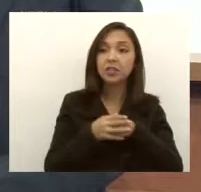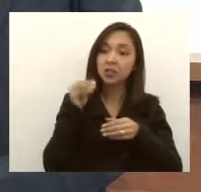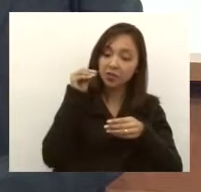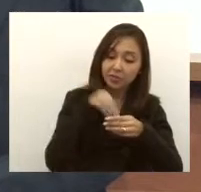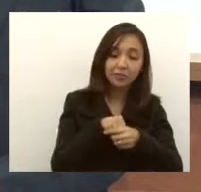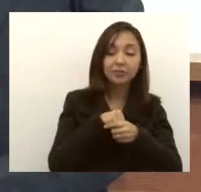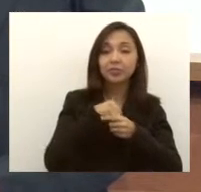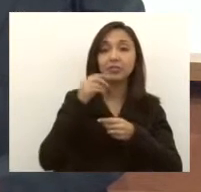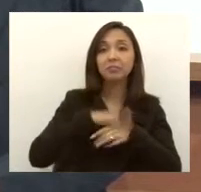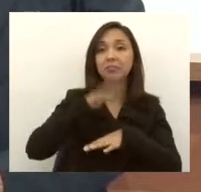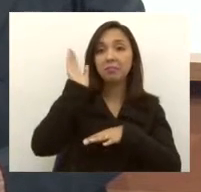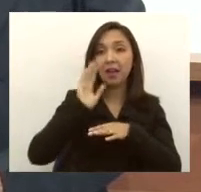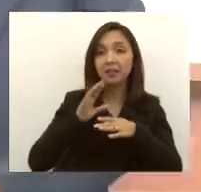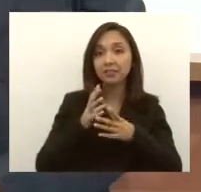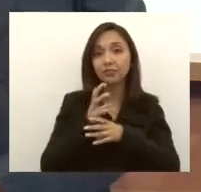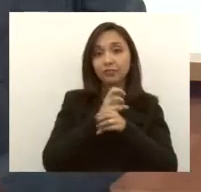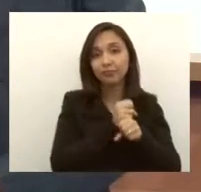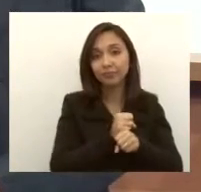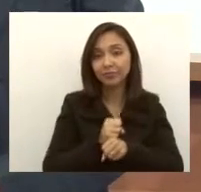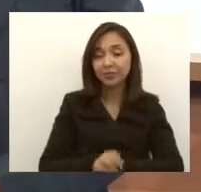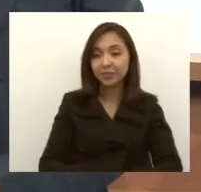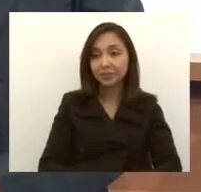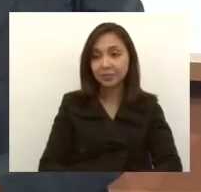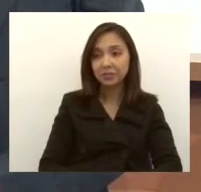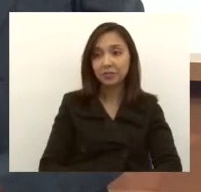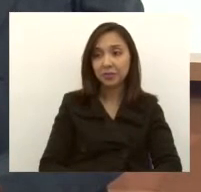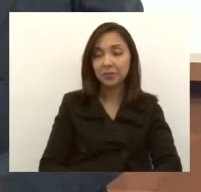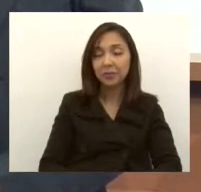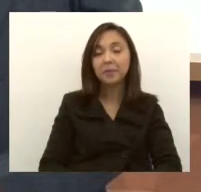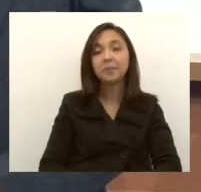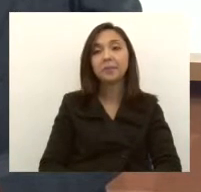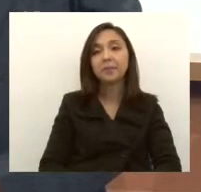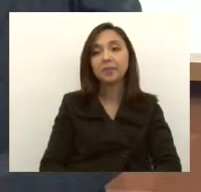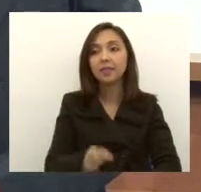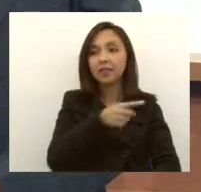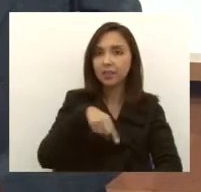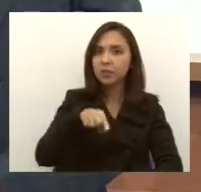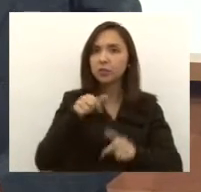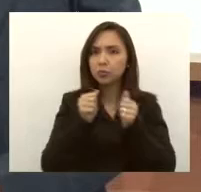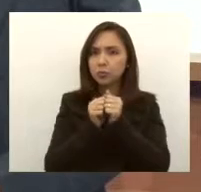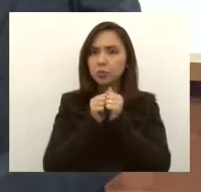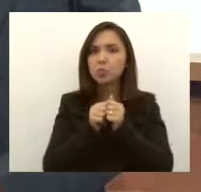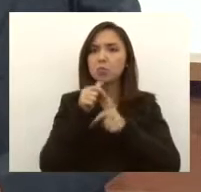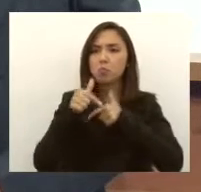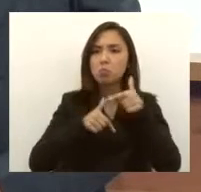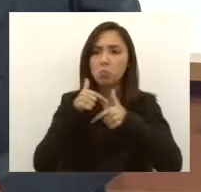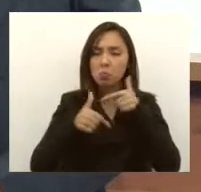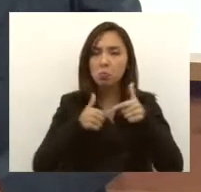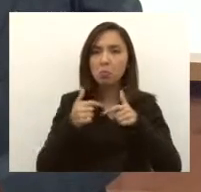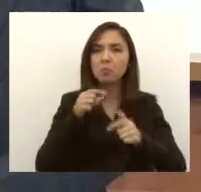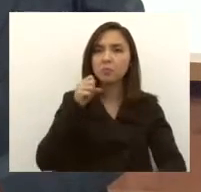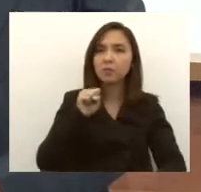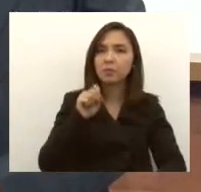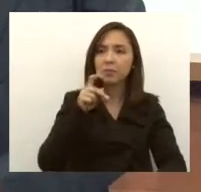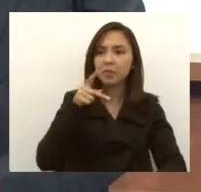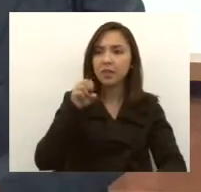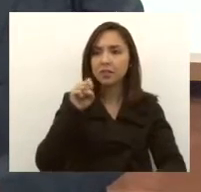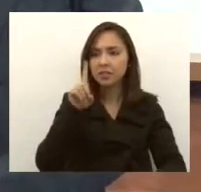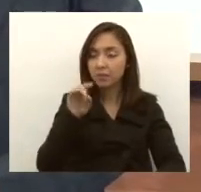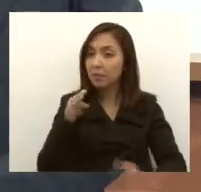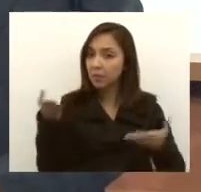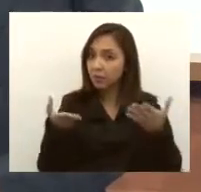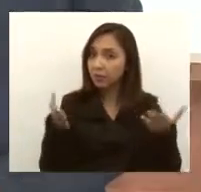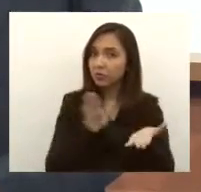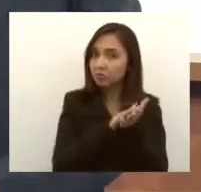da coligação. Fui o mais votado da coligação. E a gente sempre trabalhou junto com o PSDB, estamos aqui hoje. E eu quero saudar você,